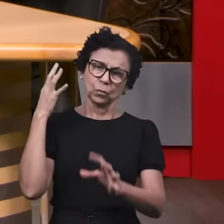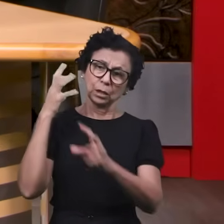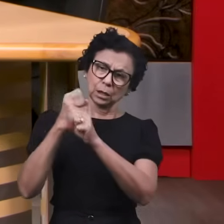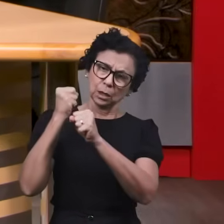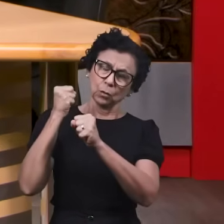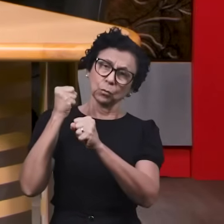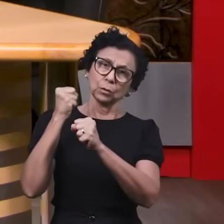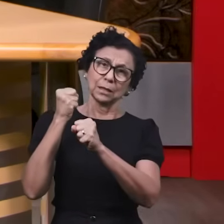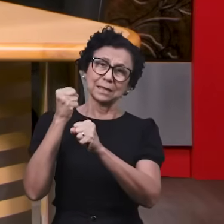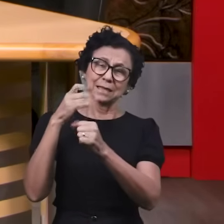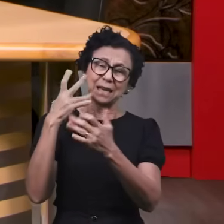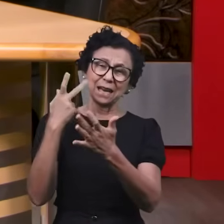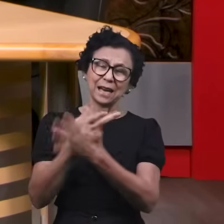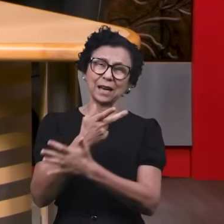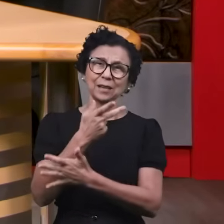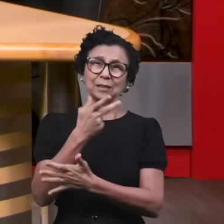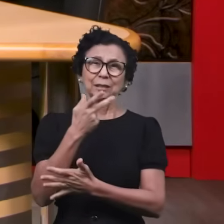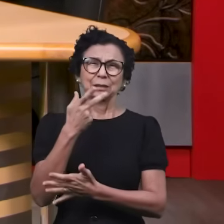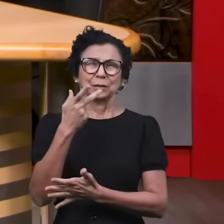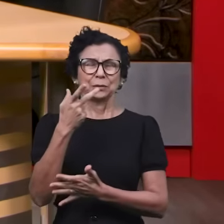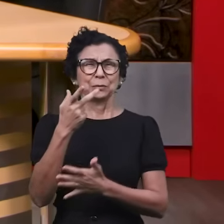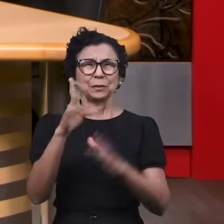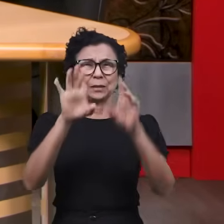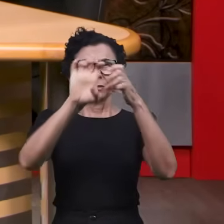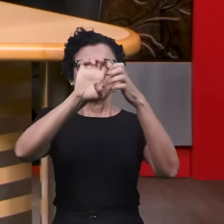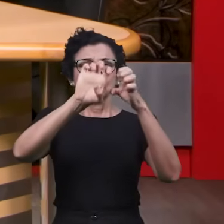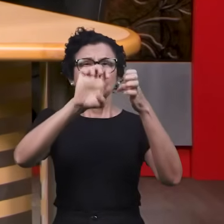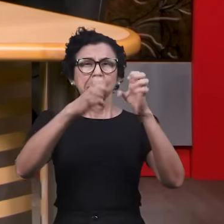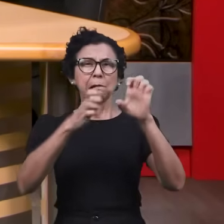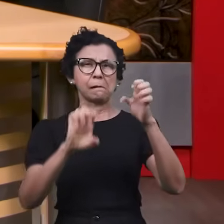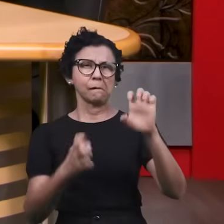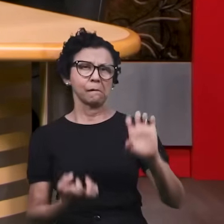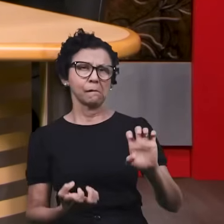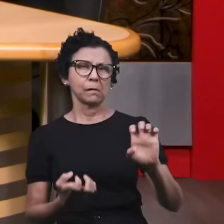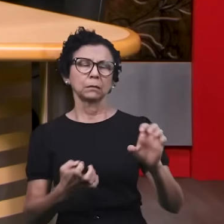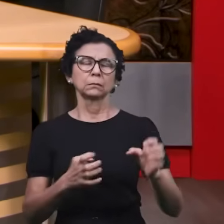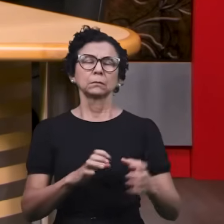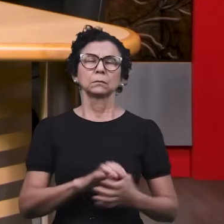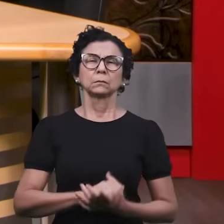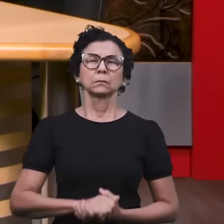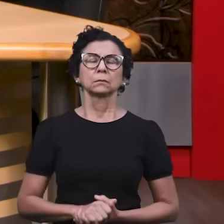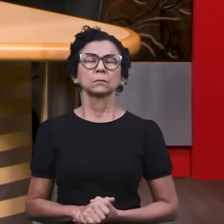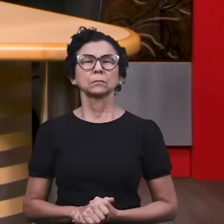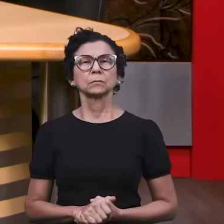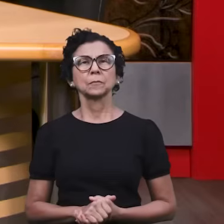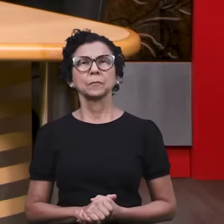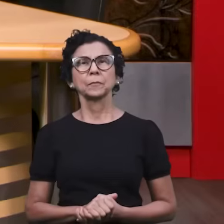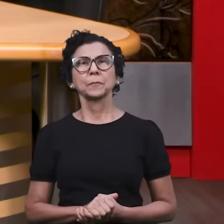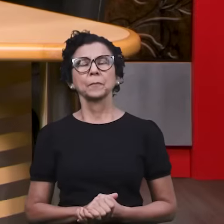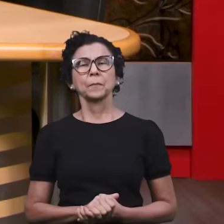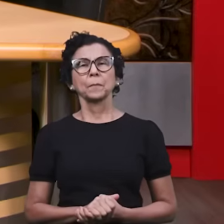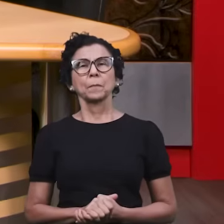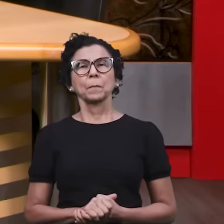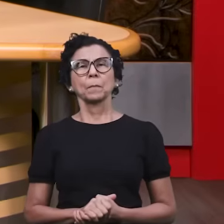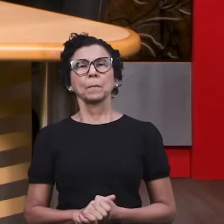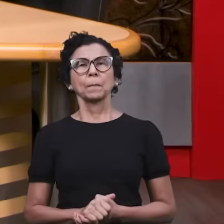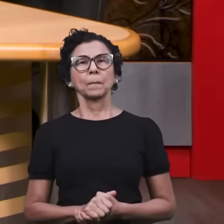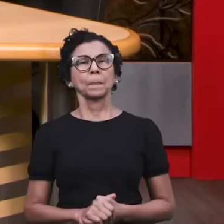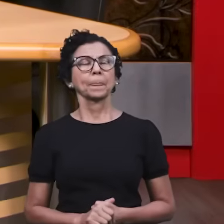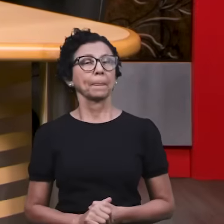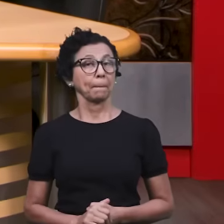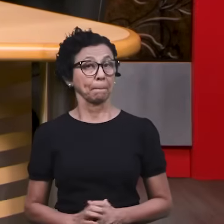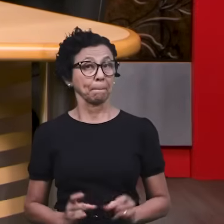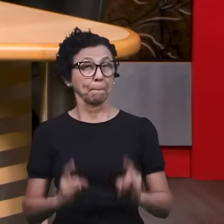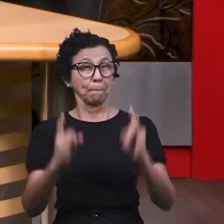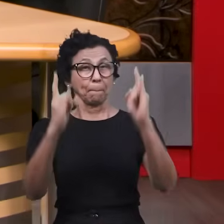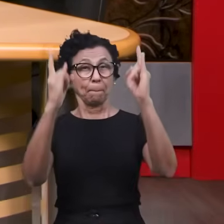você errar no cálculo, você pode fazer a estrutura toda desabar, aquela coisa toda. Você tem... Então, um prédio tem uma série